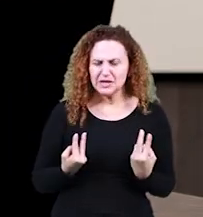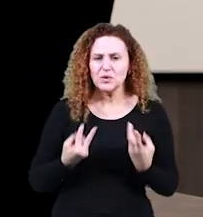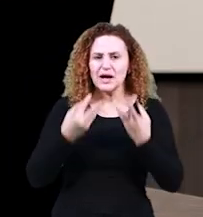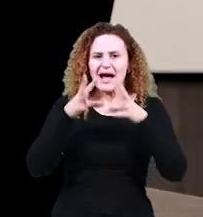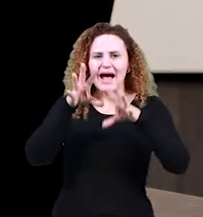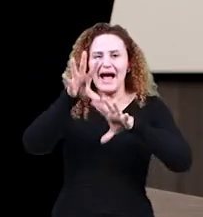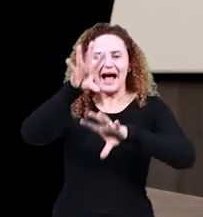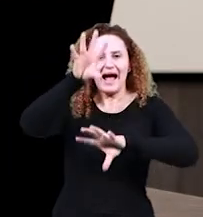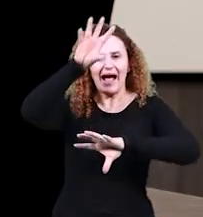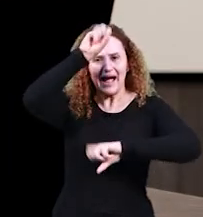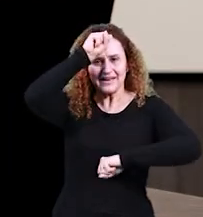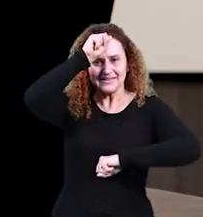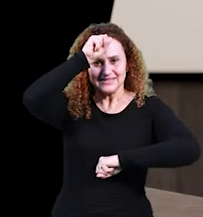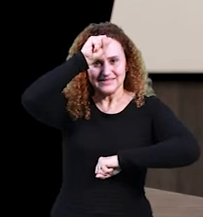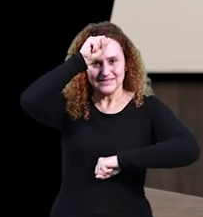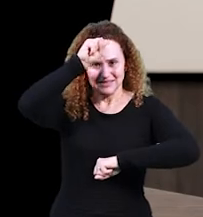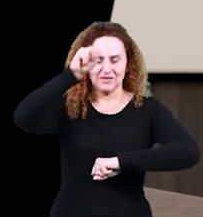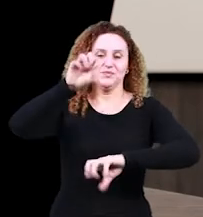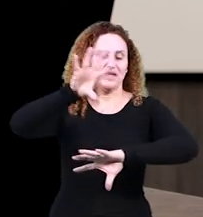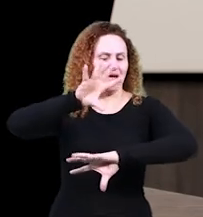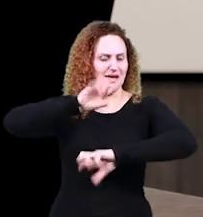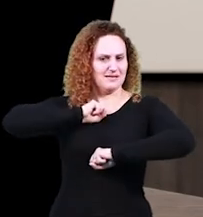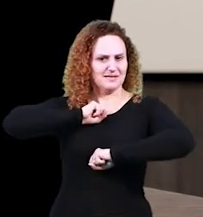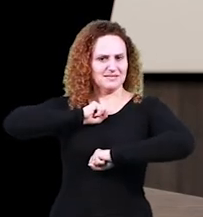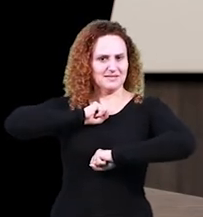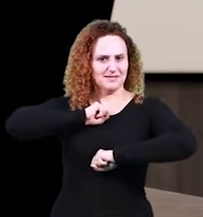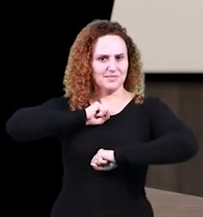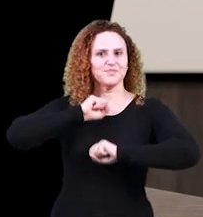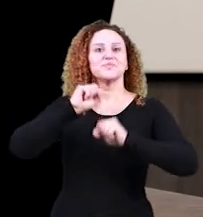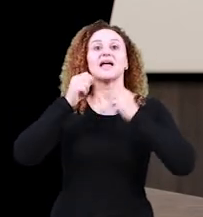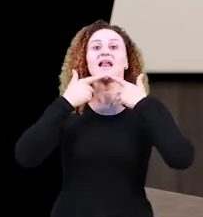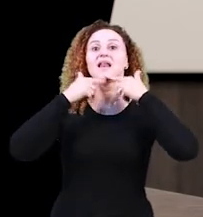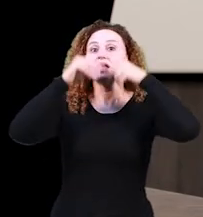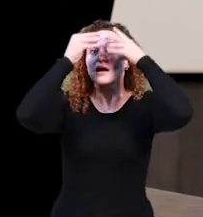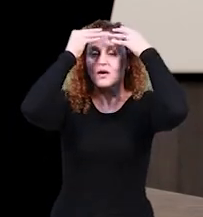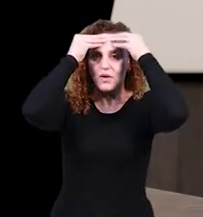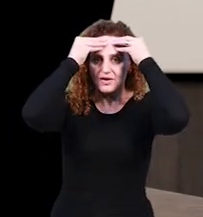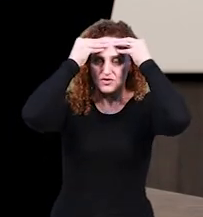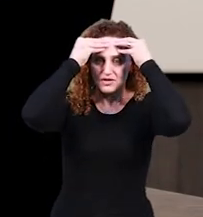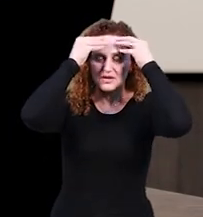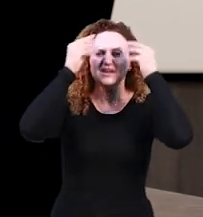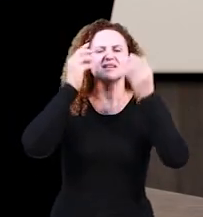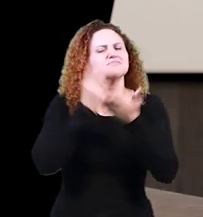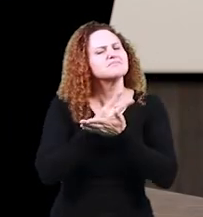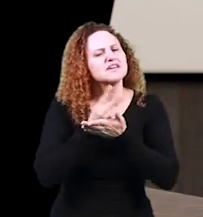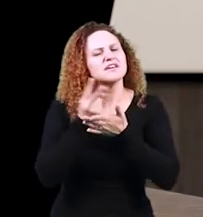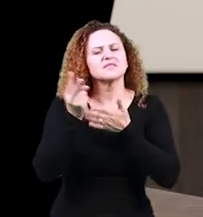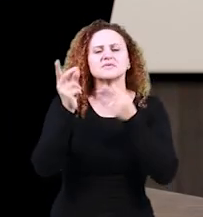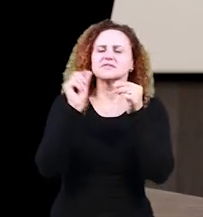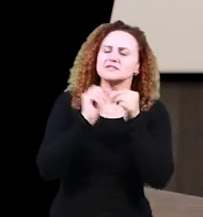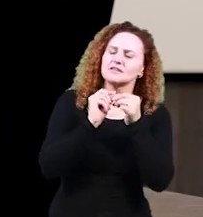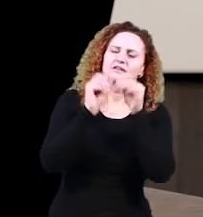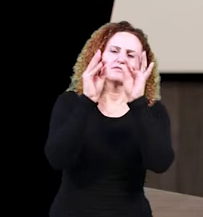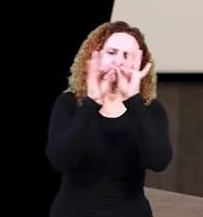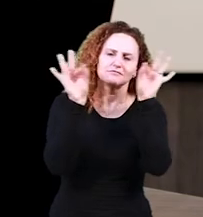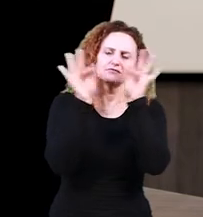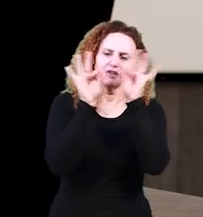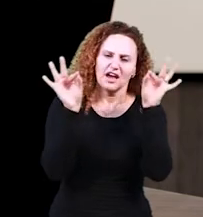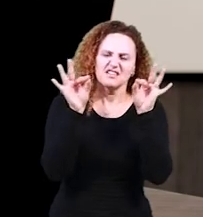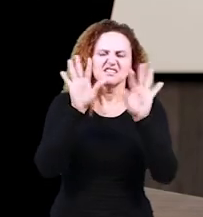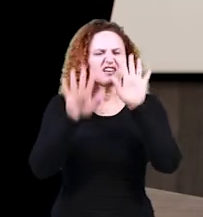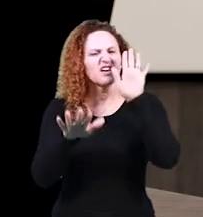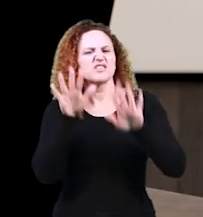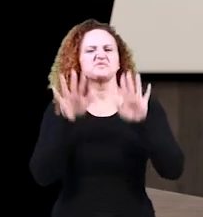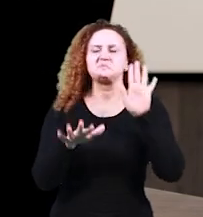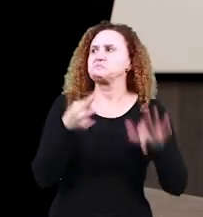E como é que é a gente está todo momento formulando frases que por vezes a gente não conhece talvez a